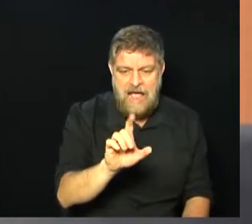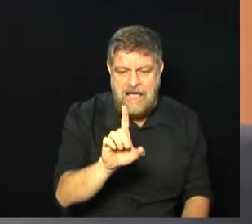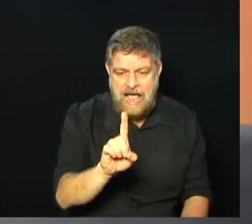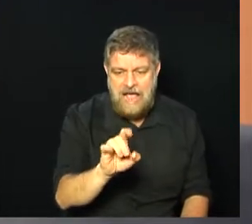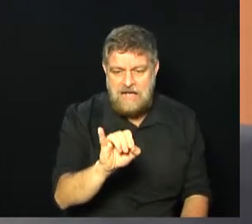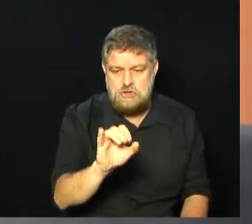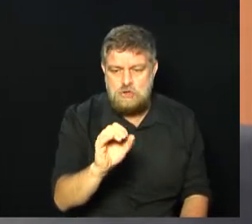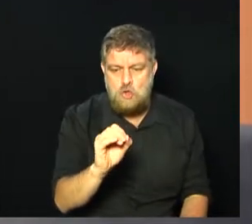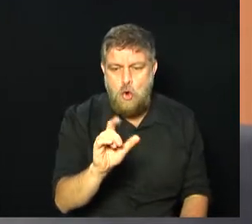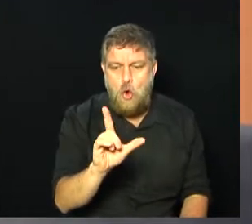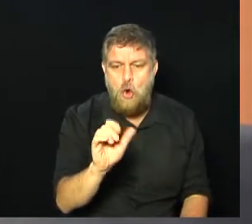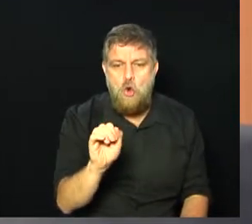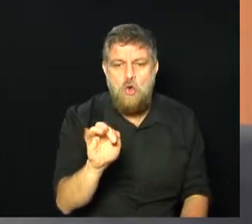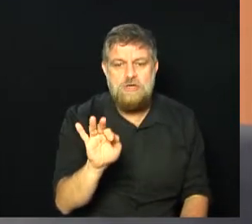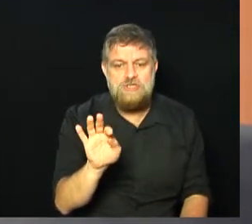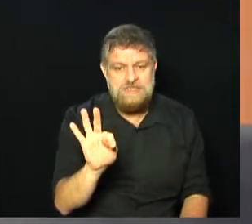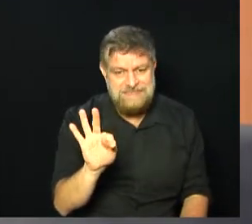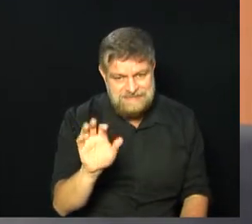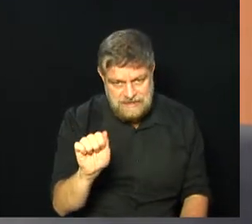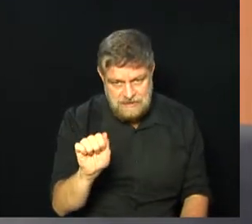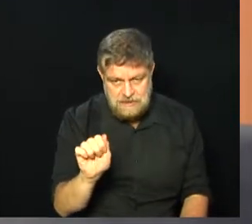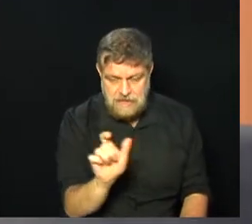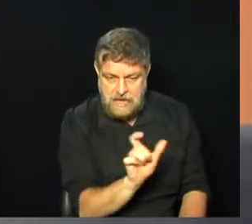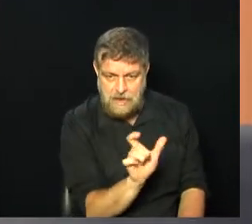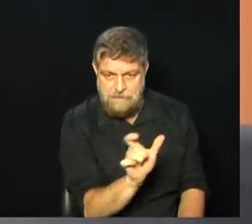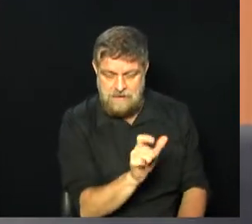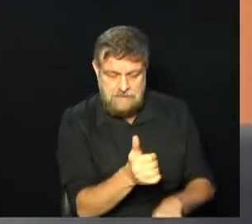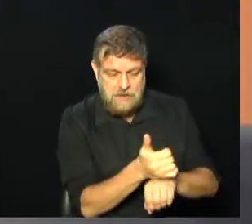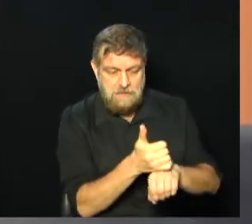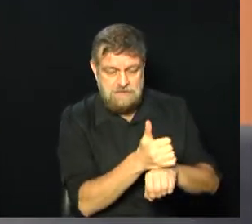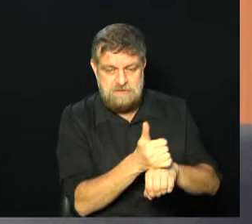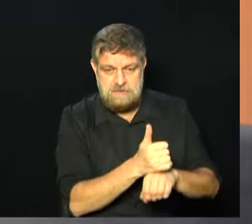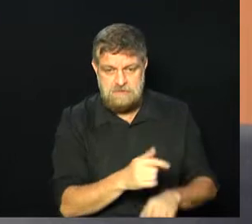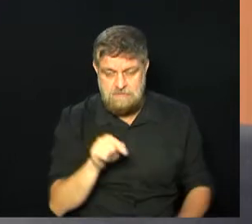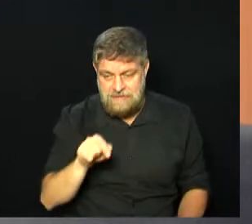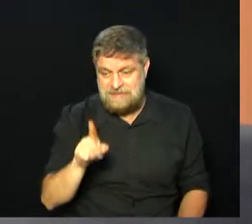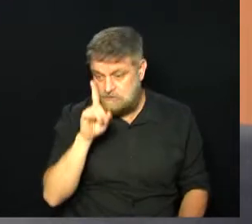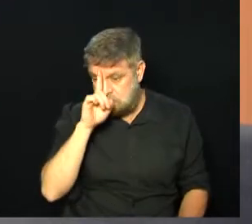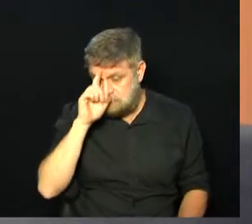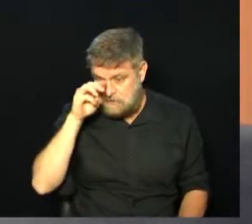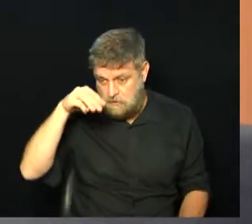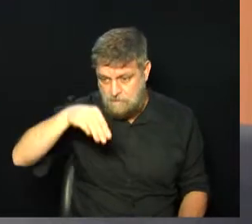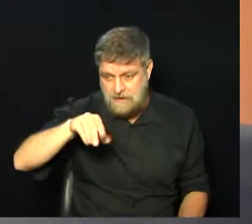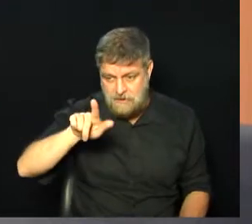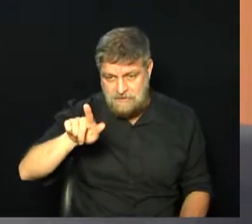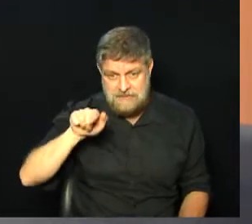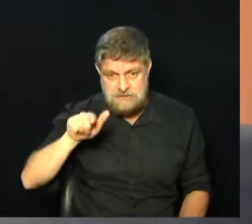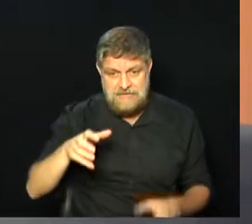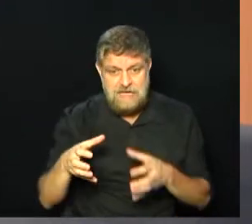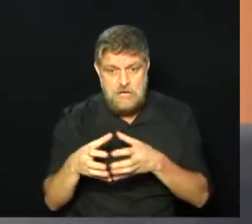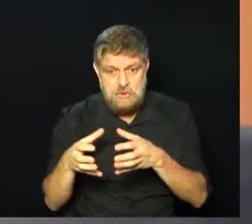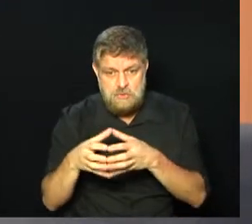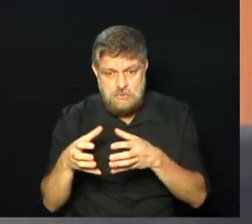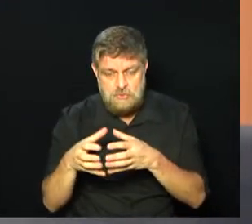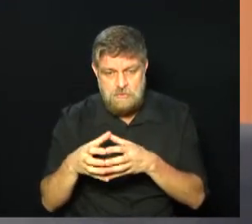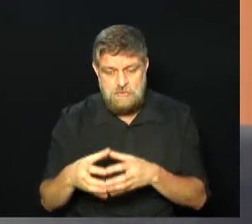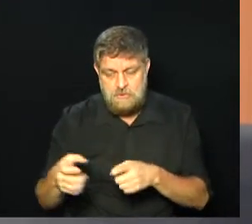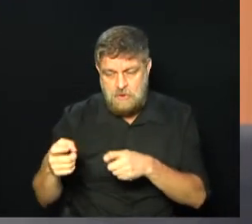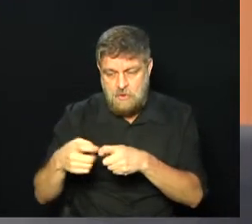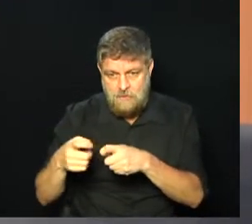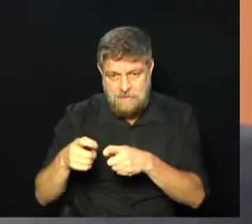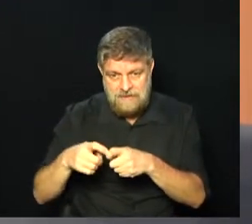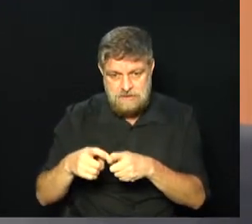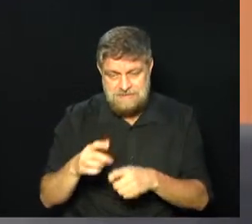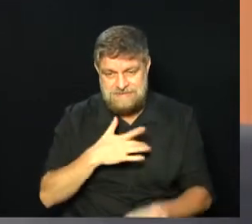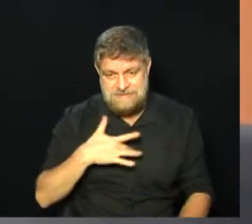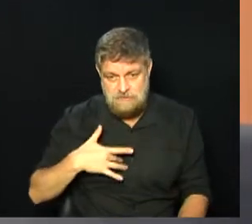são radiologistas, eles cuidam de tudo. Então, no Mário Gatti, nós, na equipe de urologia, tem os urologistas que fazem